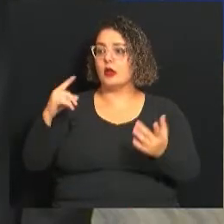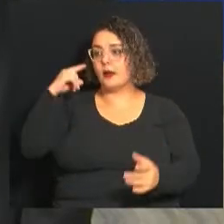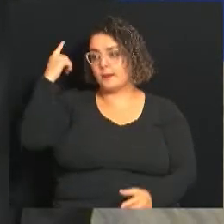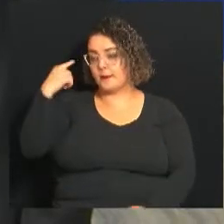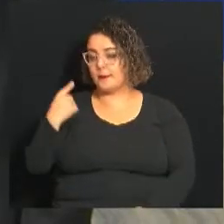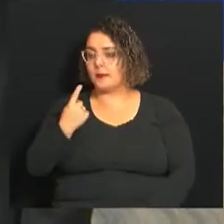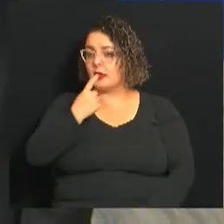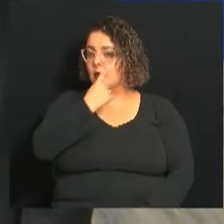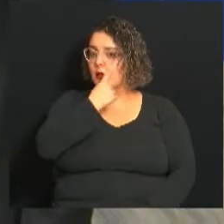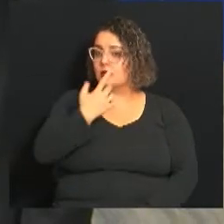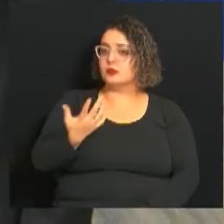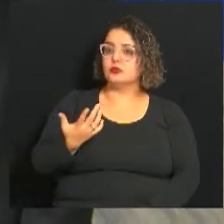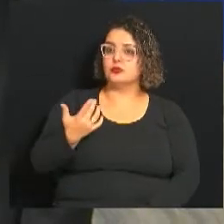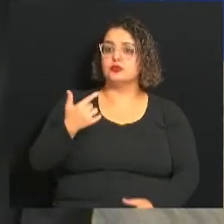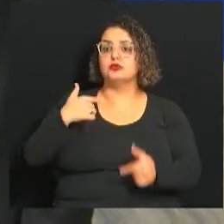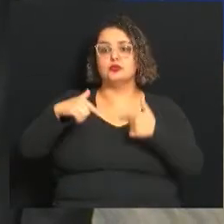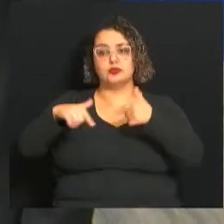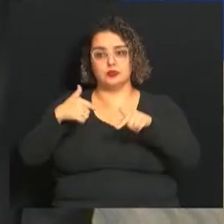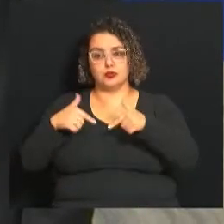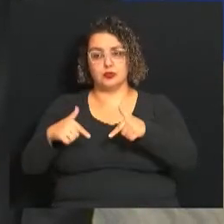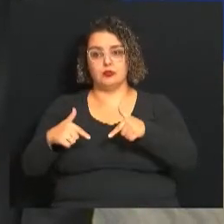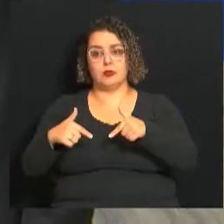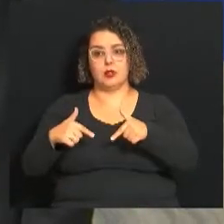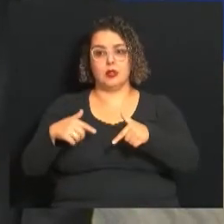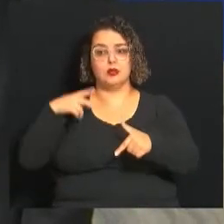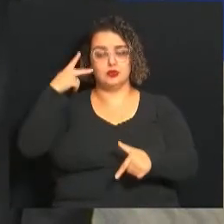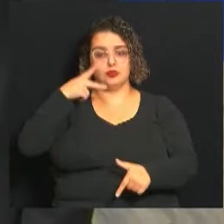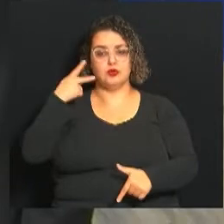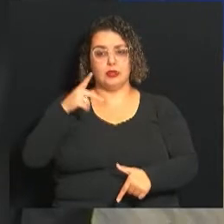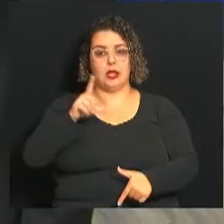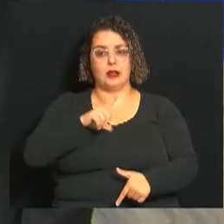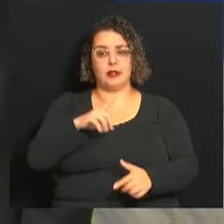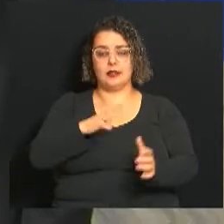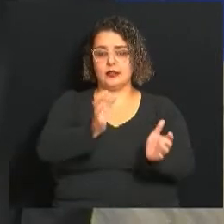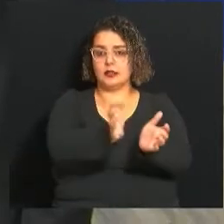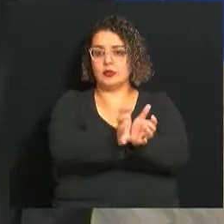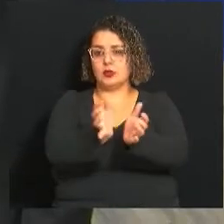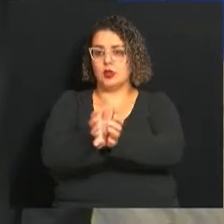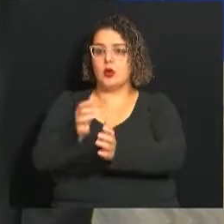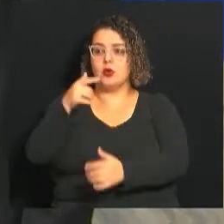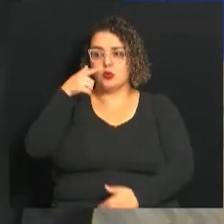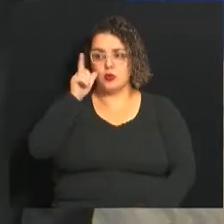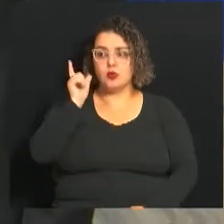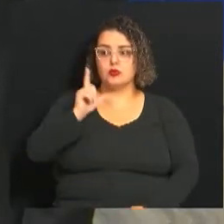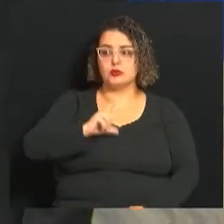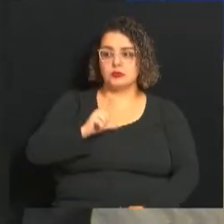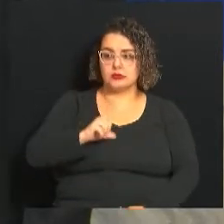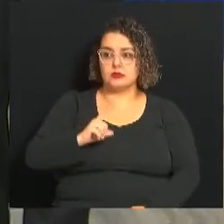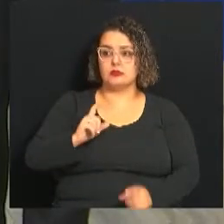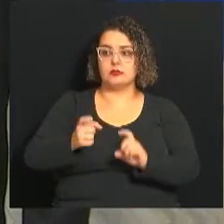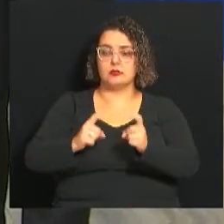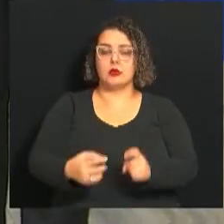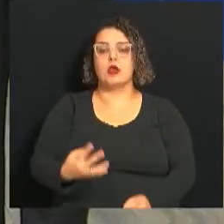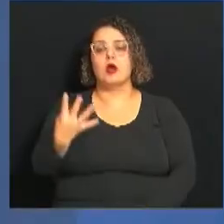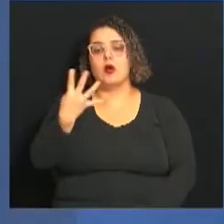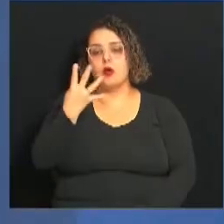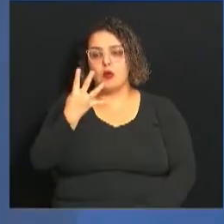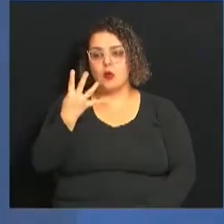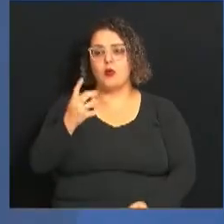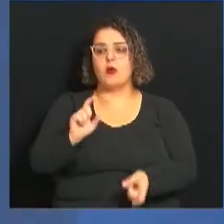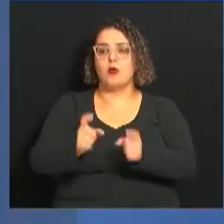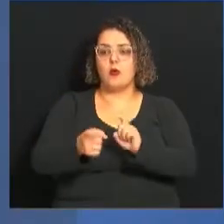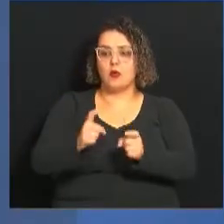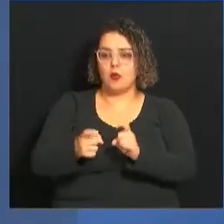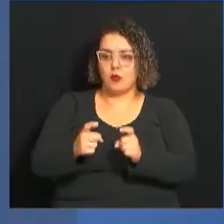do trabalho dos parlamentares, tem também o trabalho das comissões, né? E ontem teve reunião. Foi a 4ª reunião da